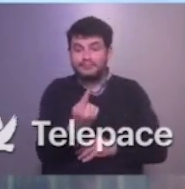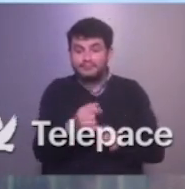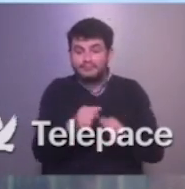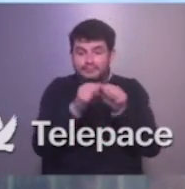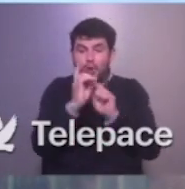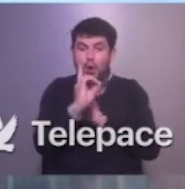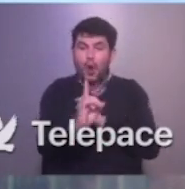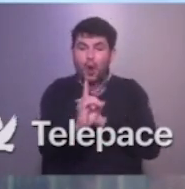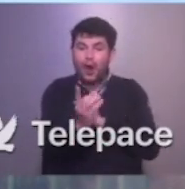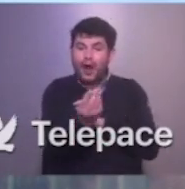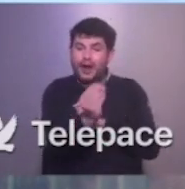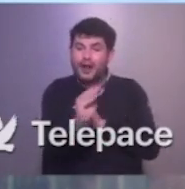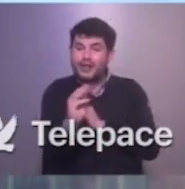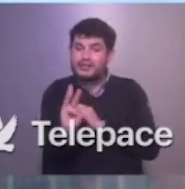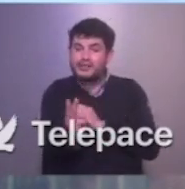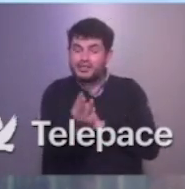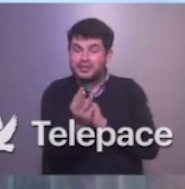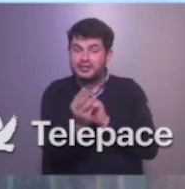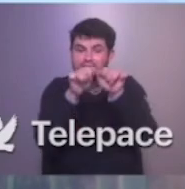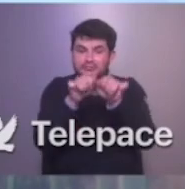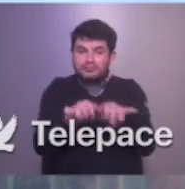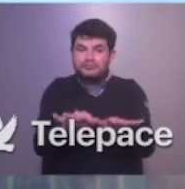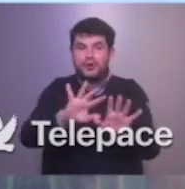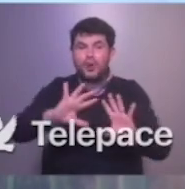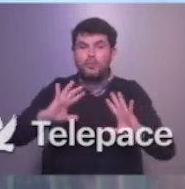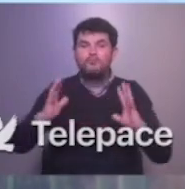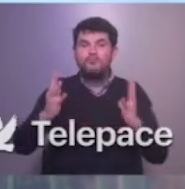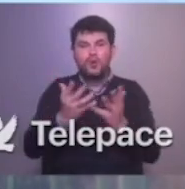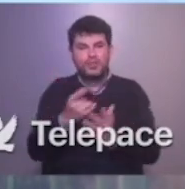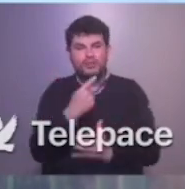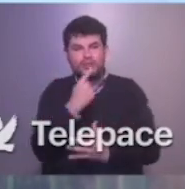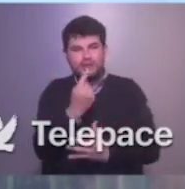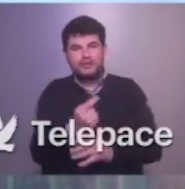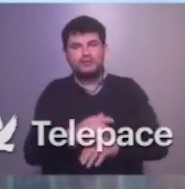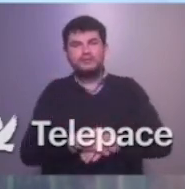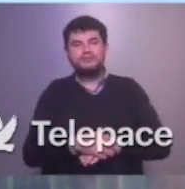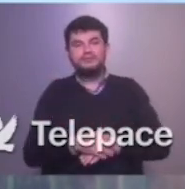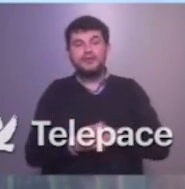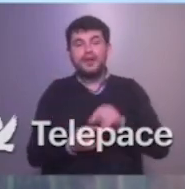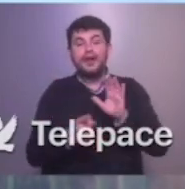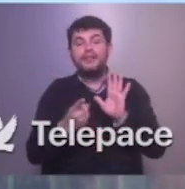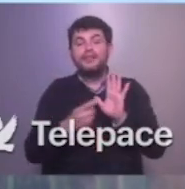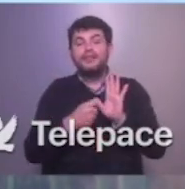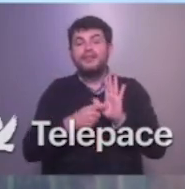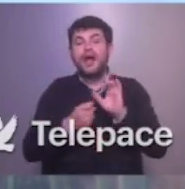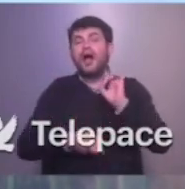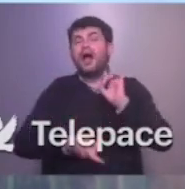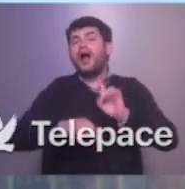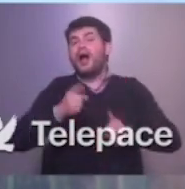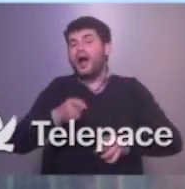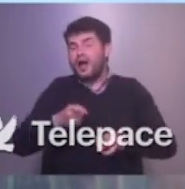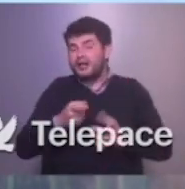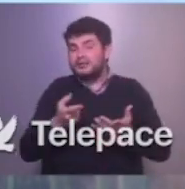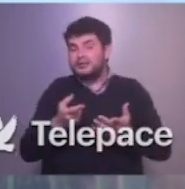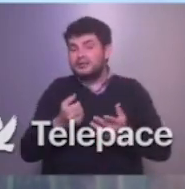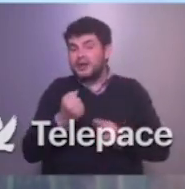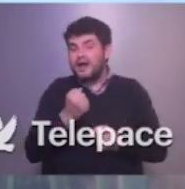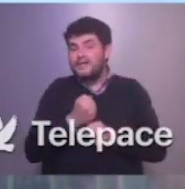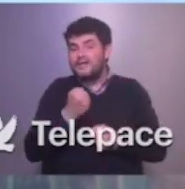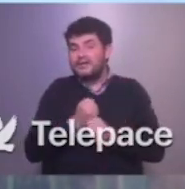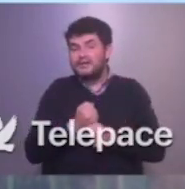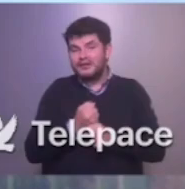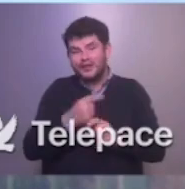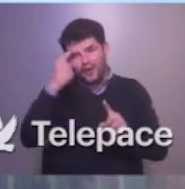dessas crianças, a todo o mundo e dizer o que é preciso fazer